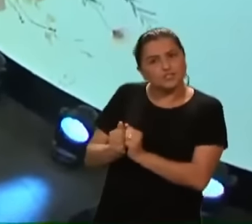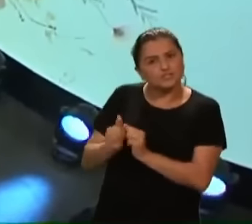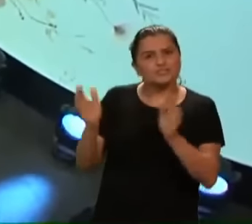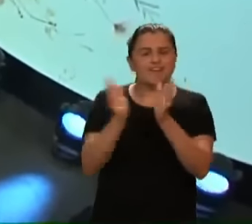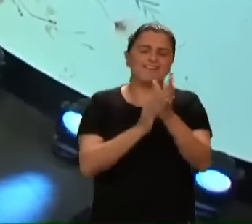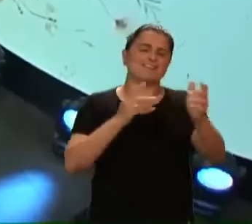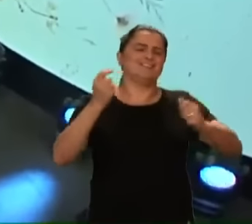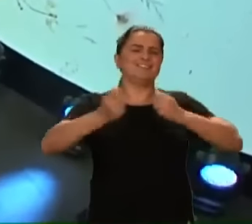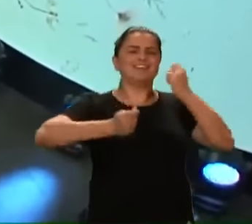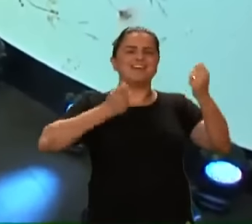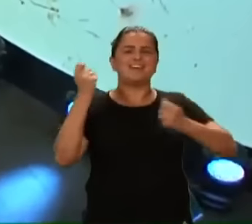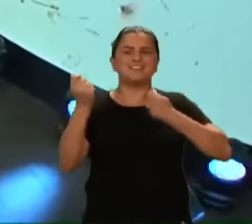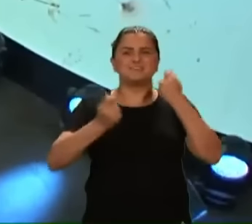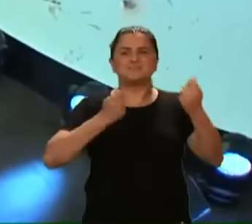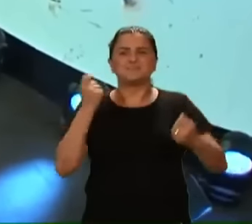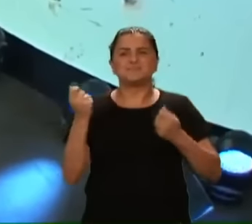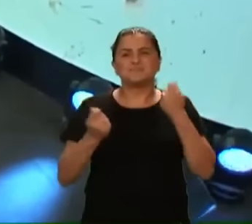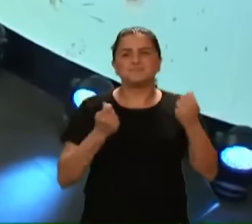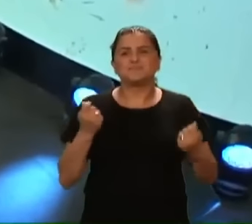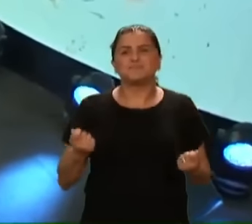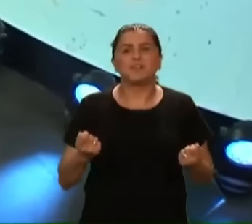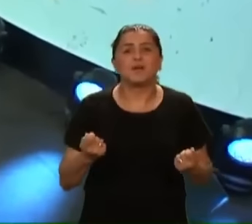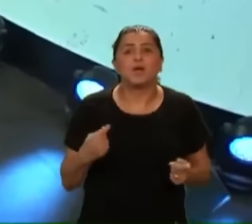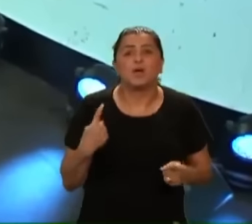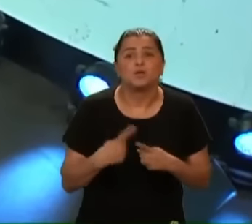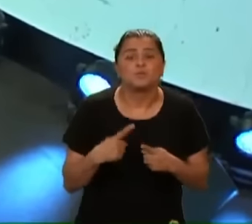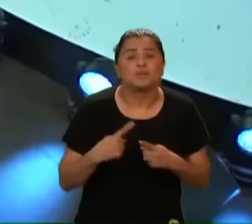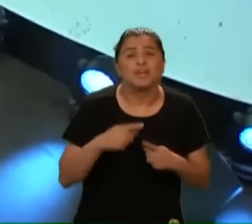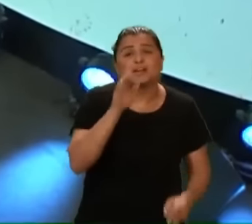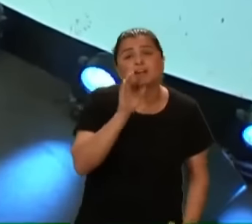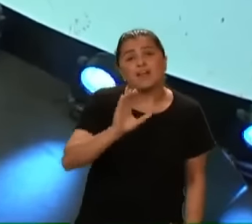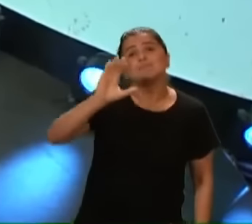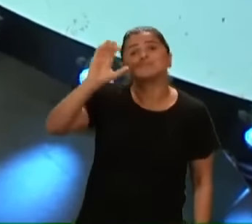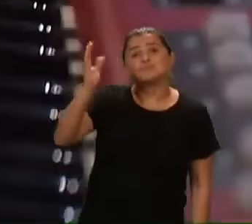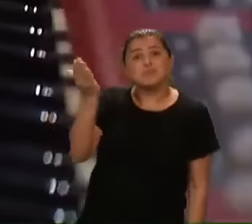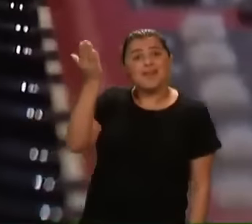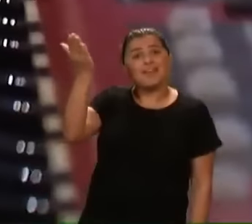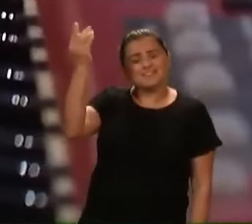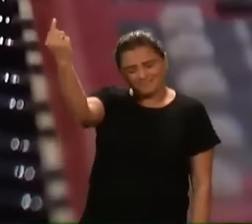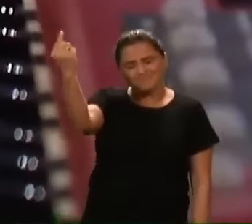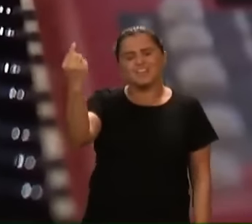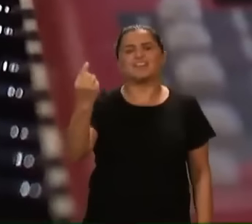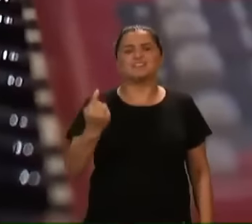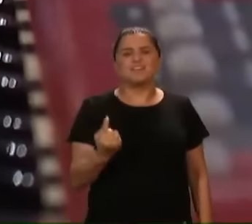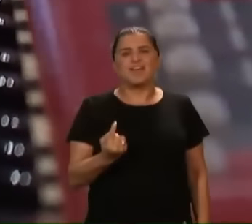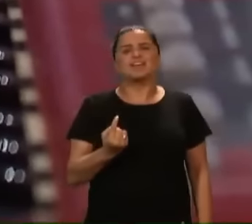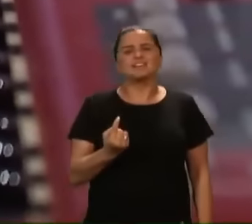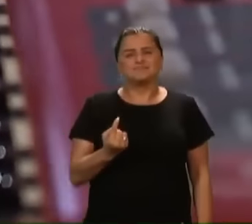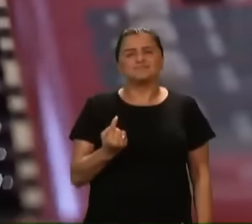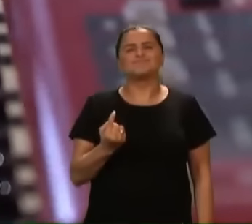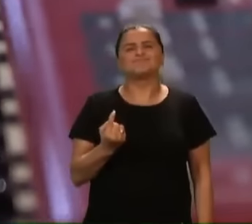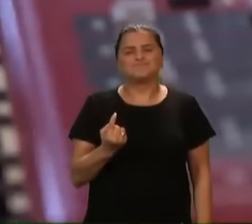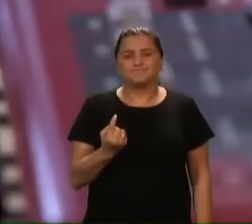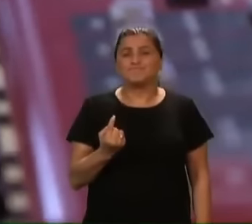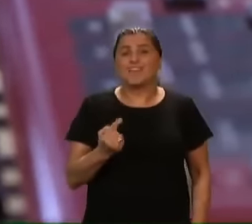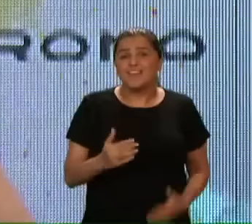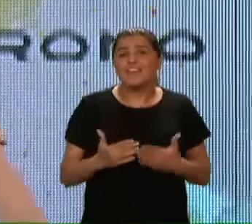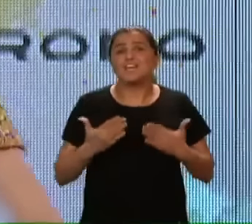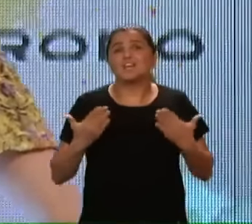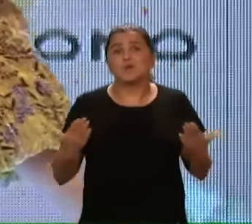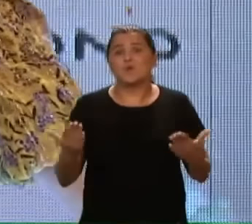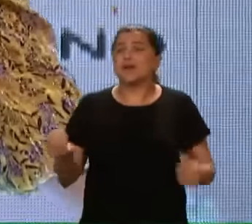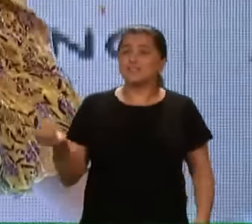Aleluia! Porque quando a gente chama por Ele, Ele vem. E quando Ele